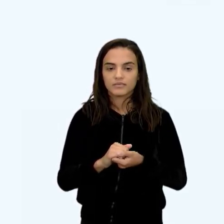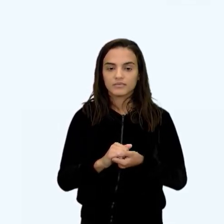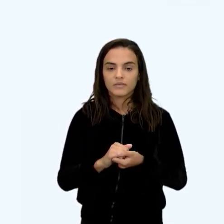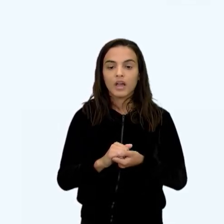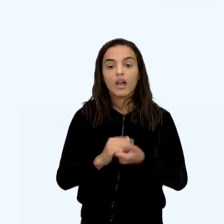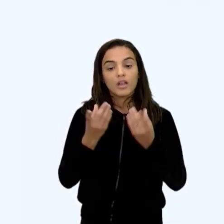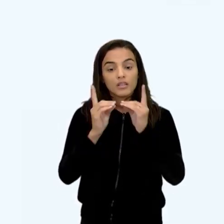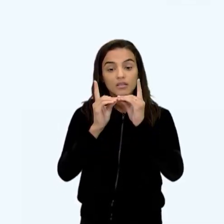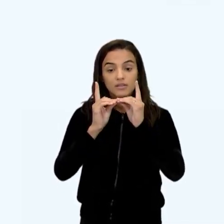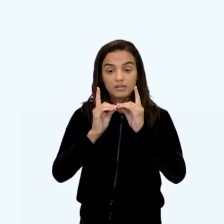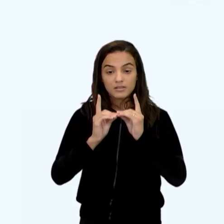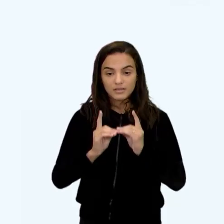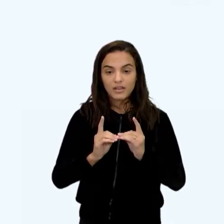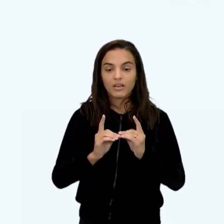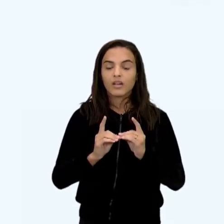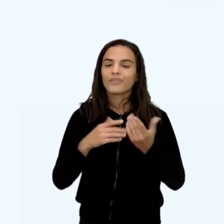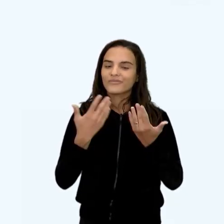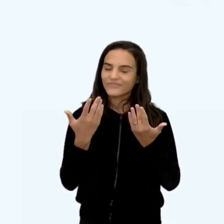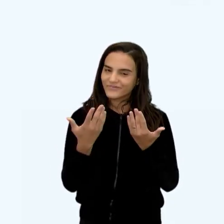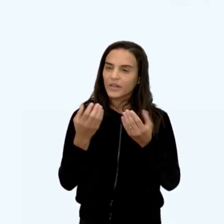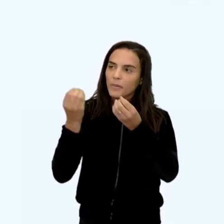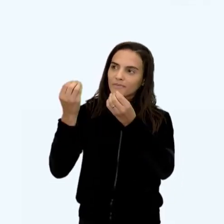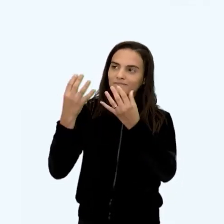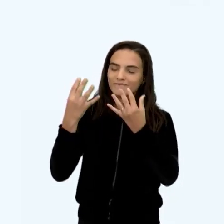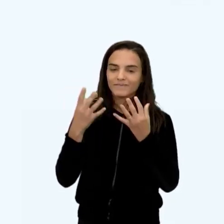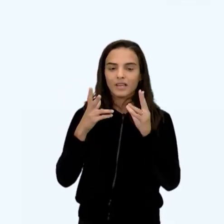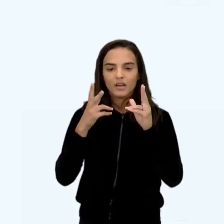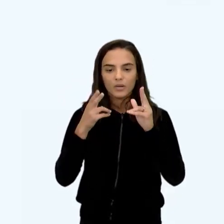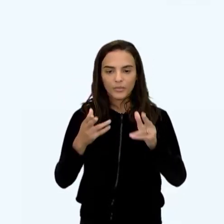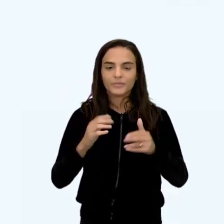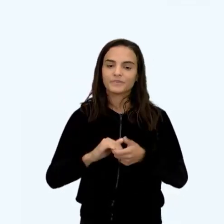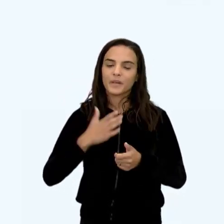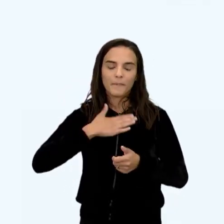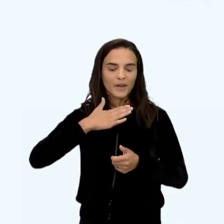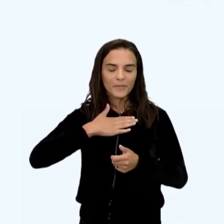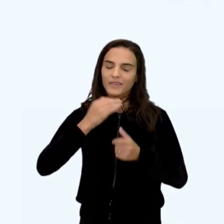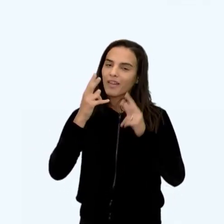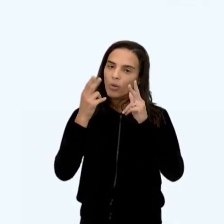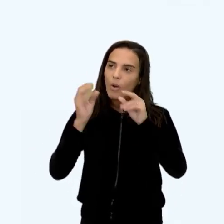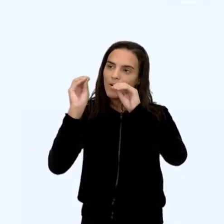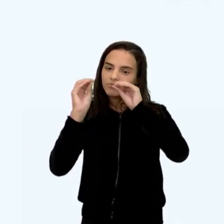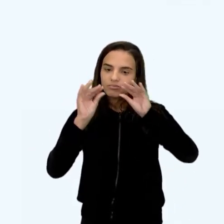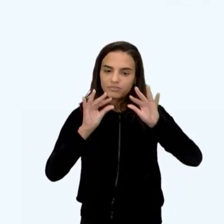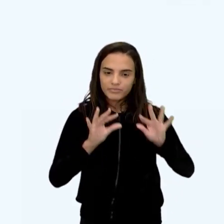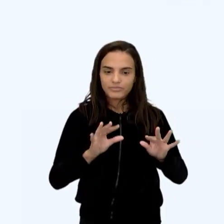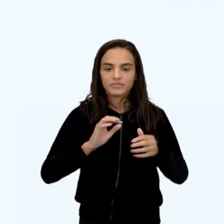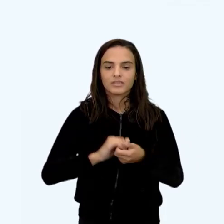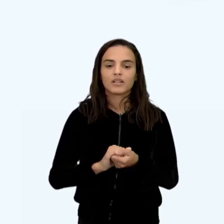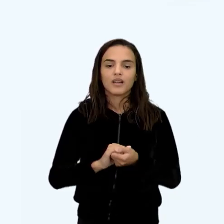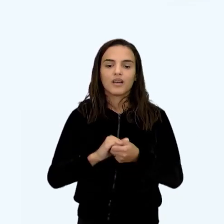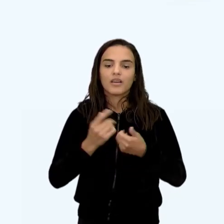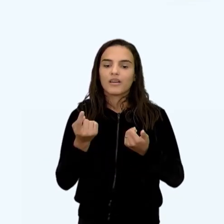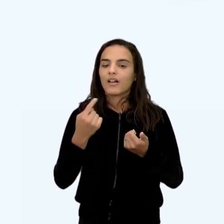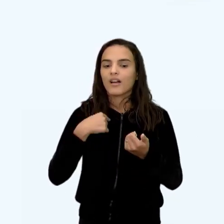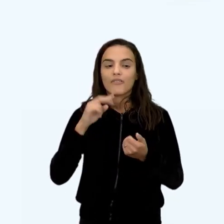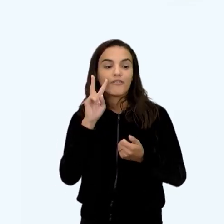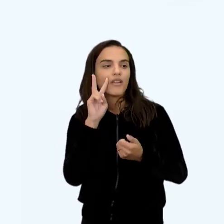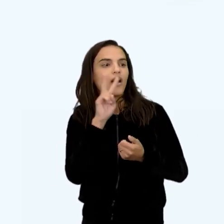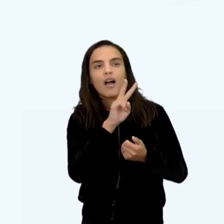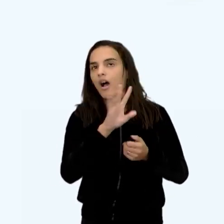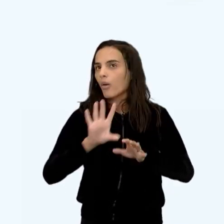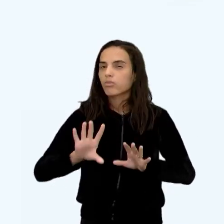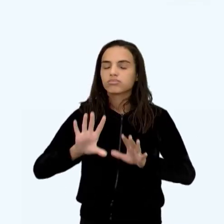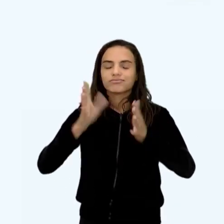A deficiência é dádiva. Pra mim é uma dádiva. Não é algo que me